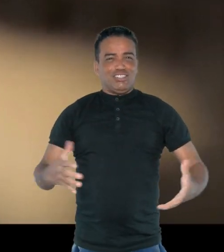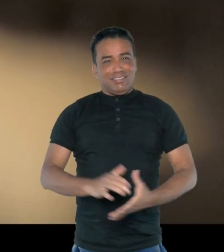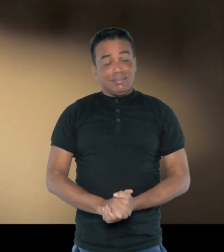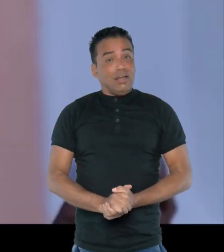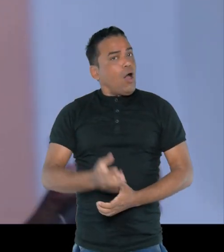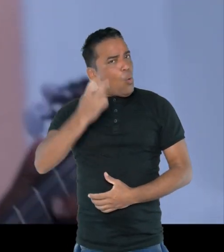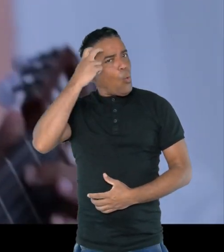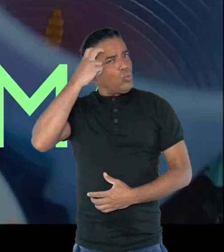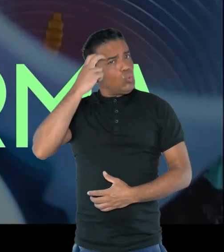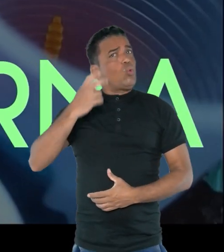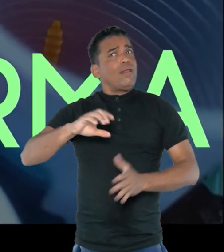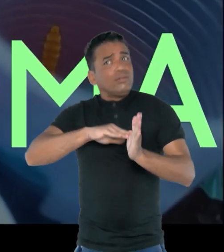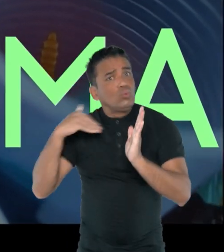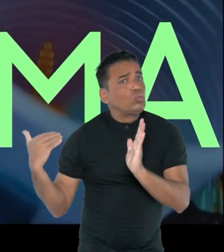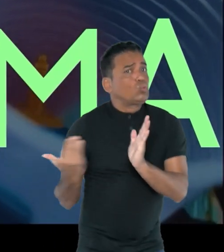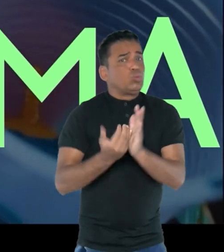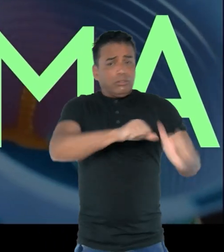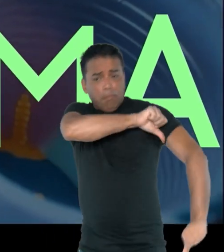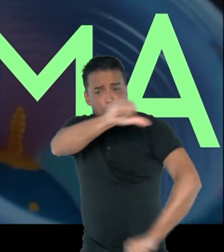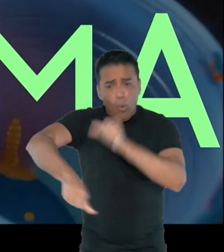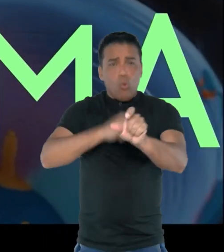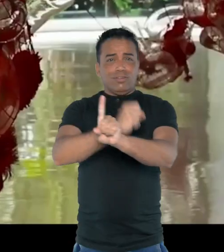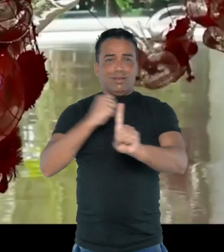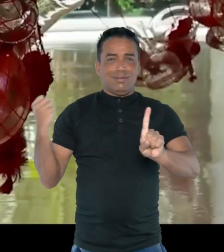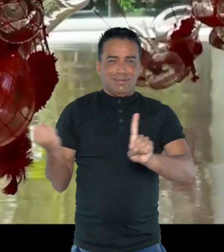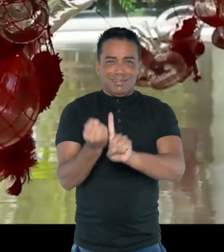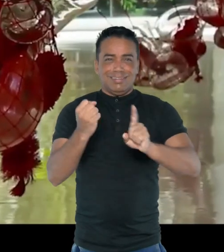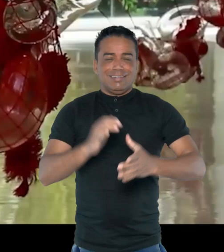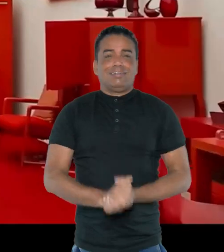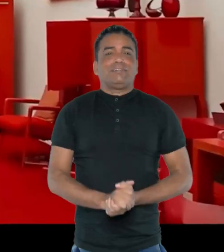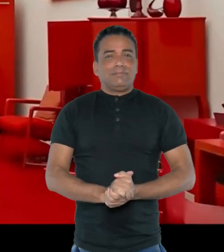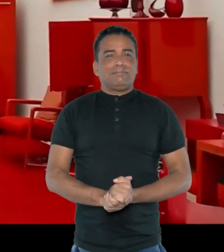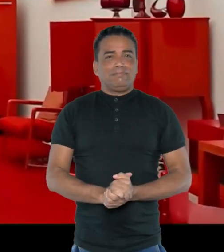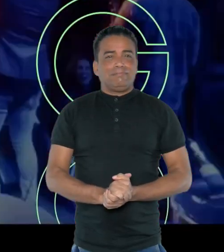A cultura é tudo aquilo que transforma.